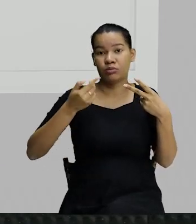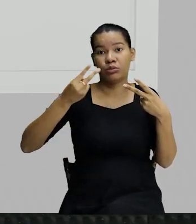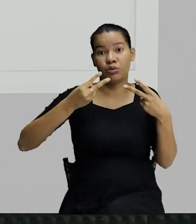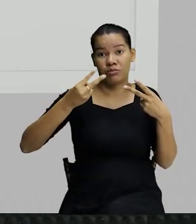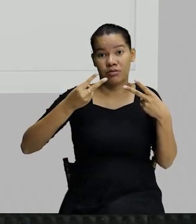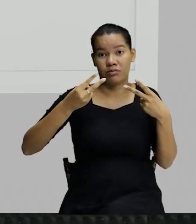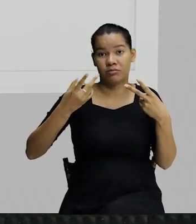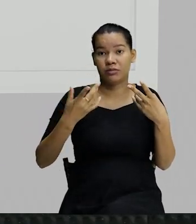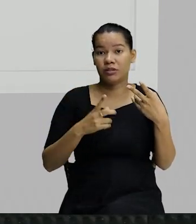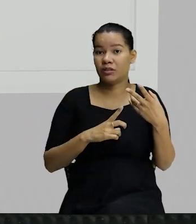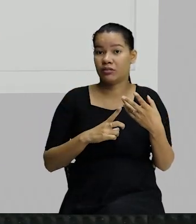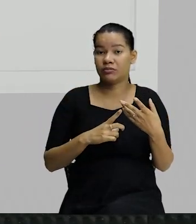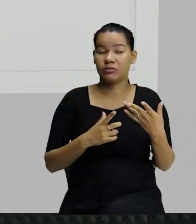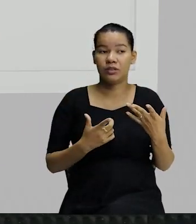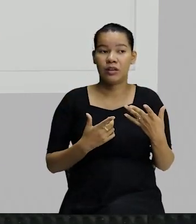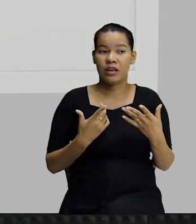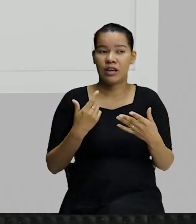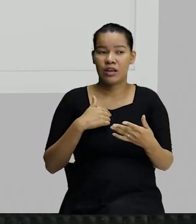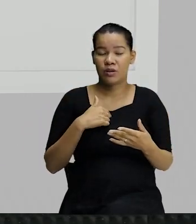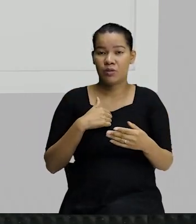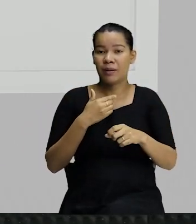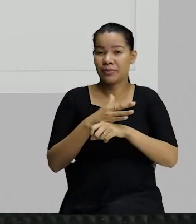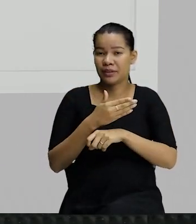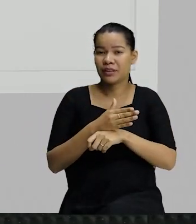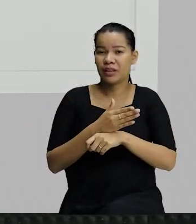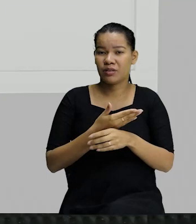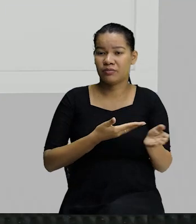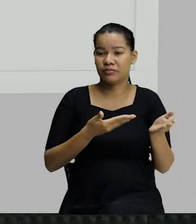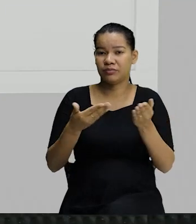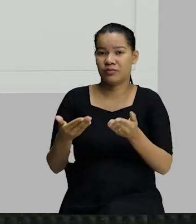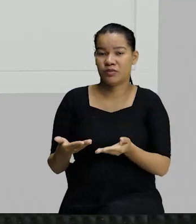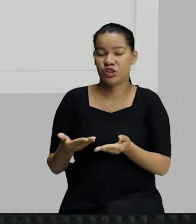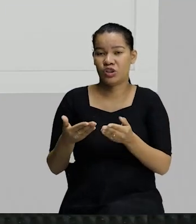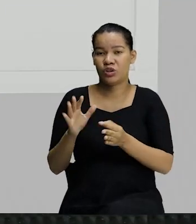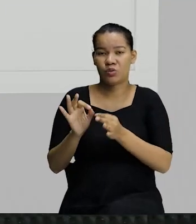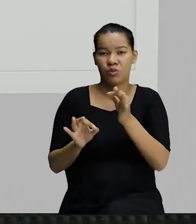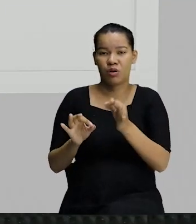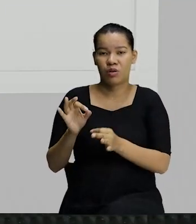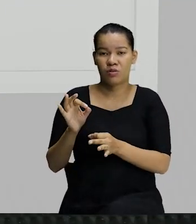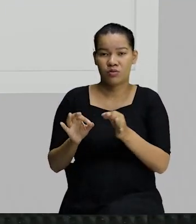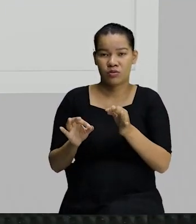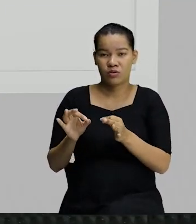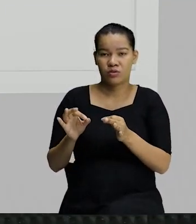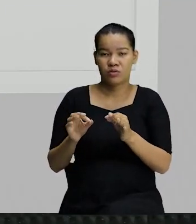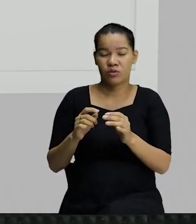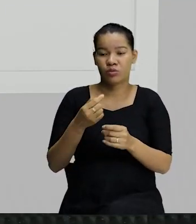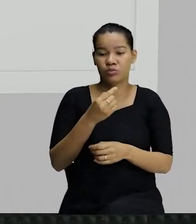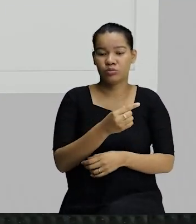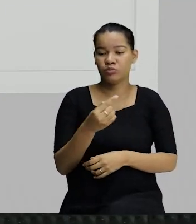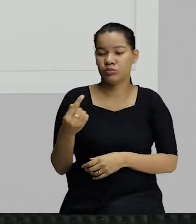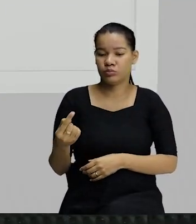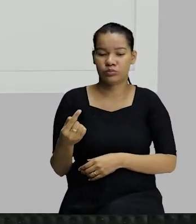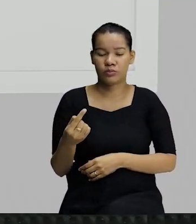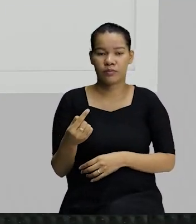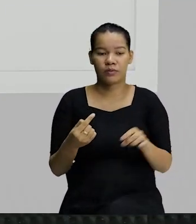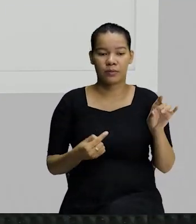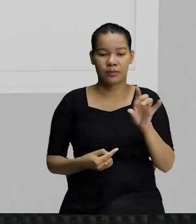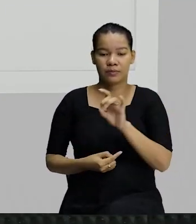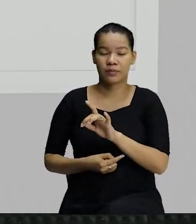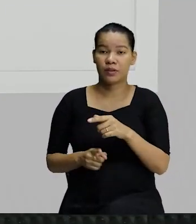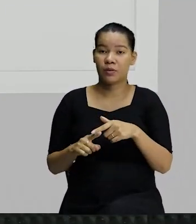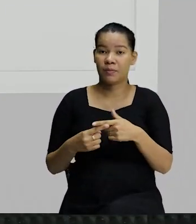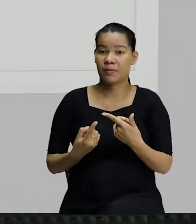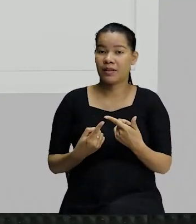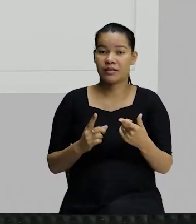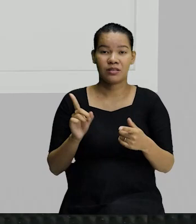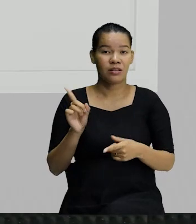aqui, dando o mesmo a cada um, mas eu não corrigi o problema. O que Aristóteles diz? Os desiguais têm que ser tratados de que